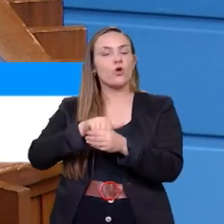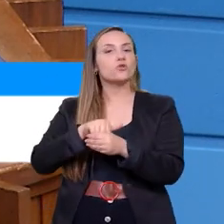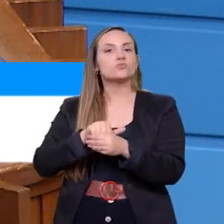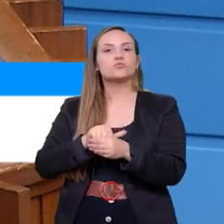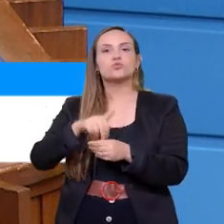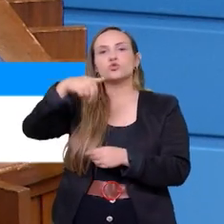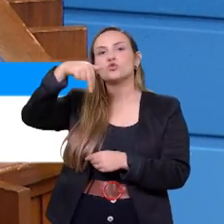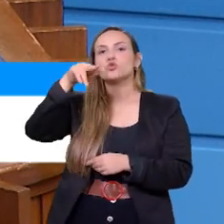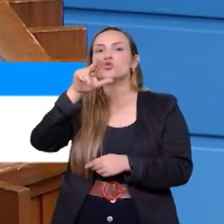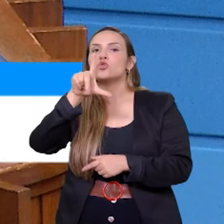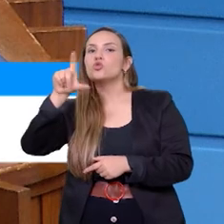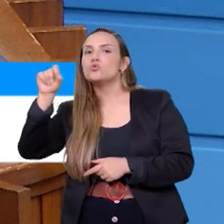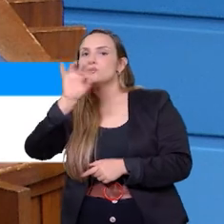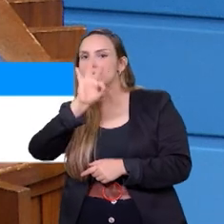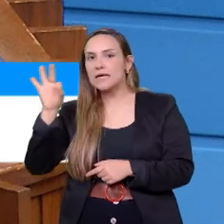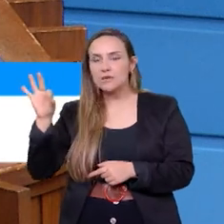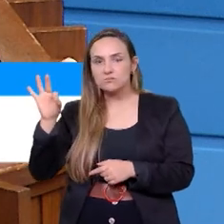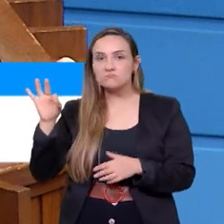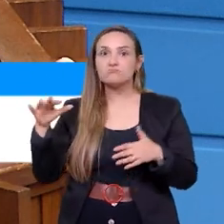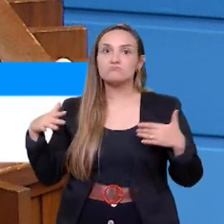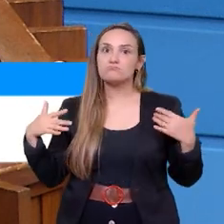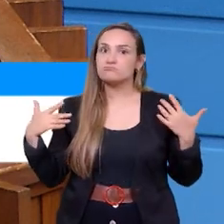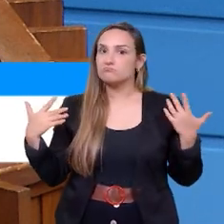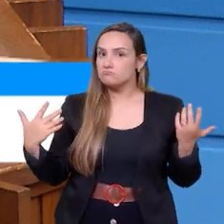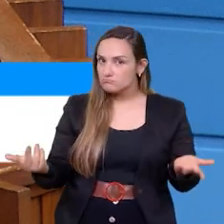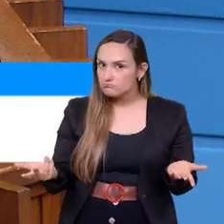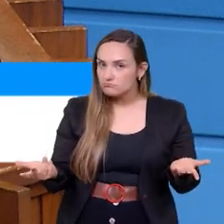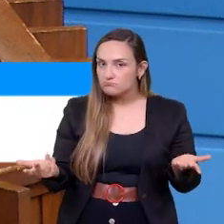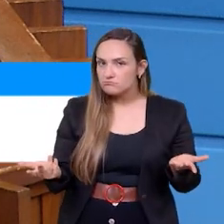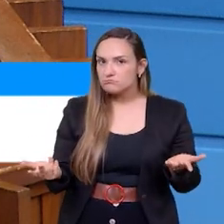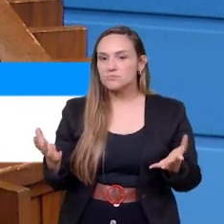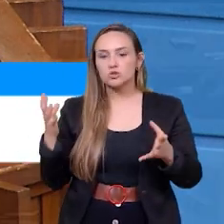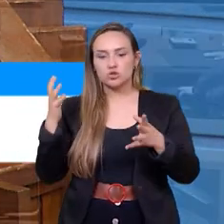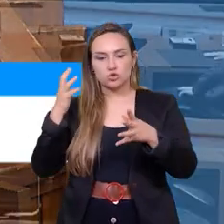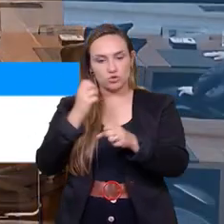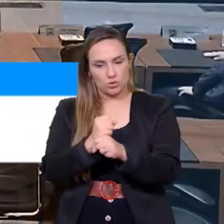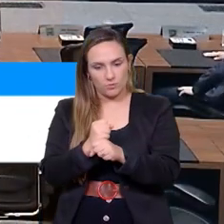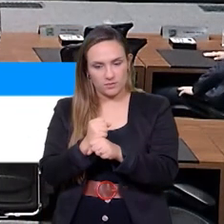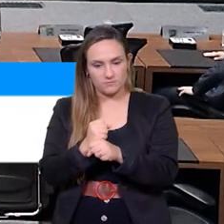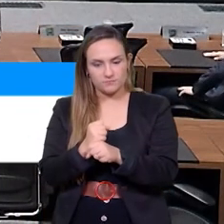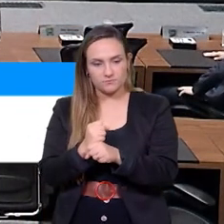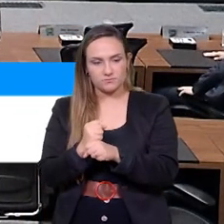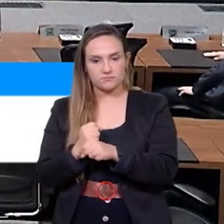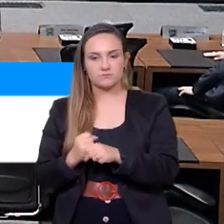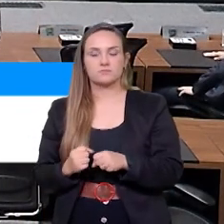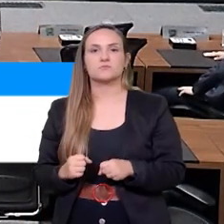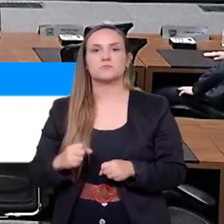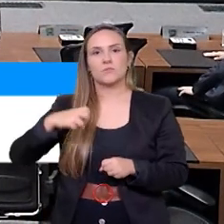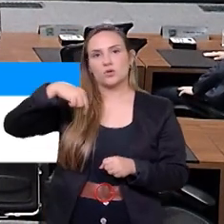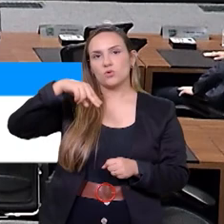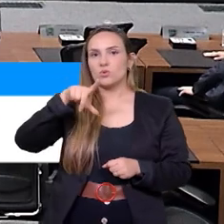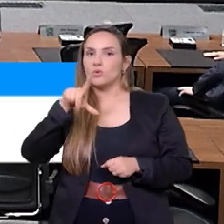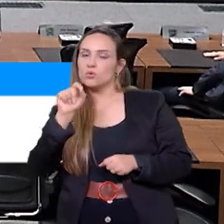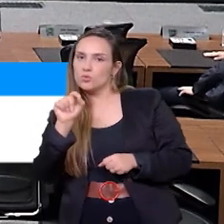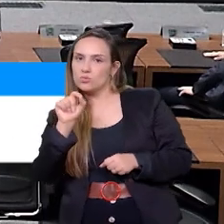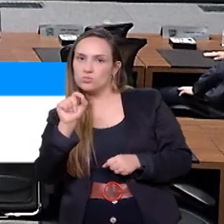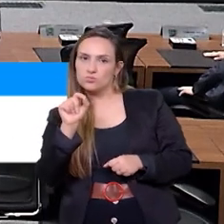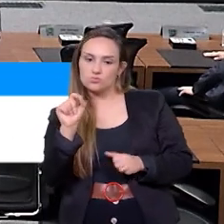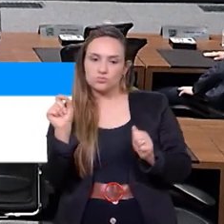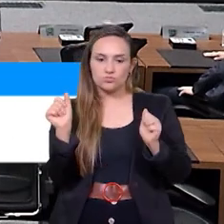16 votaram nulo ou seja somado a